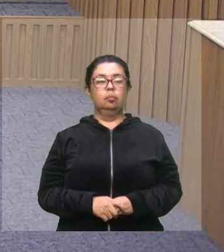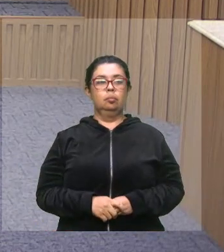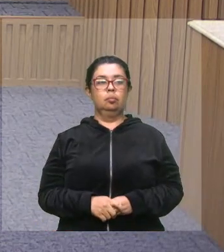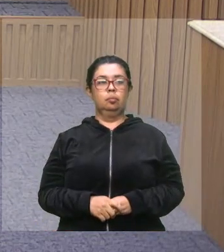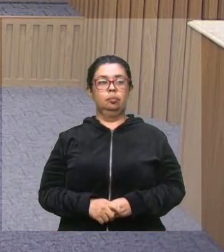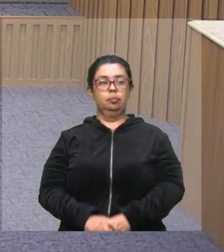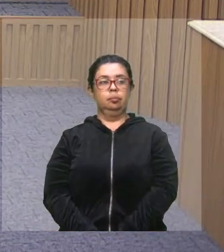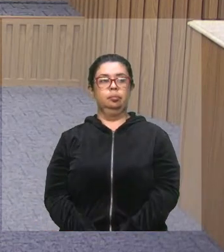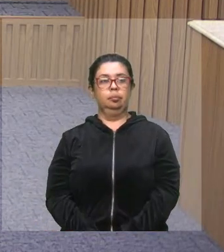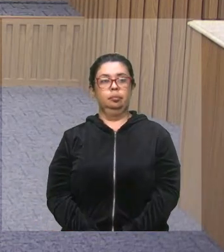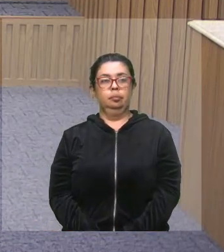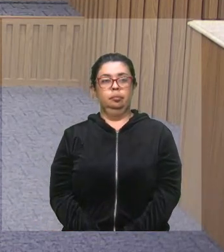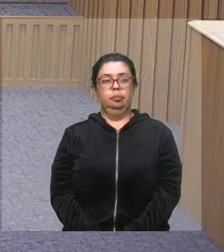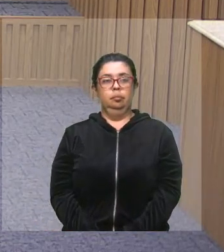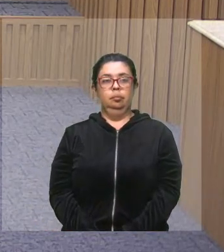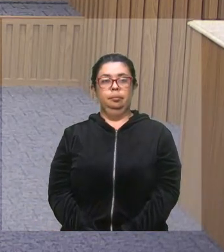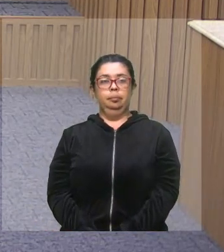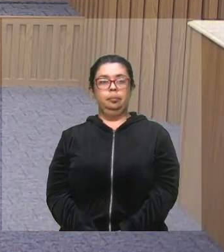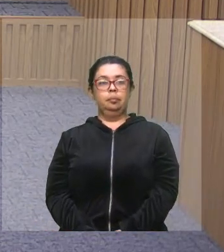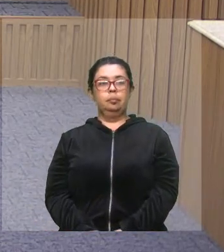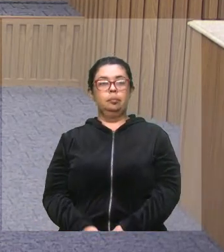palavra.